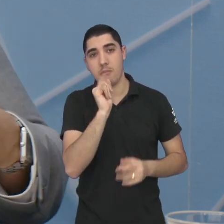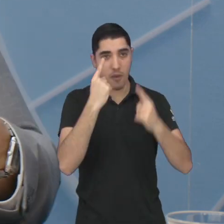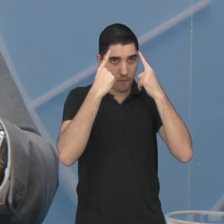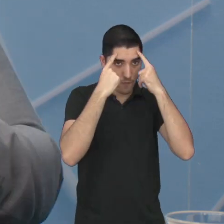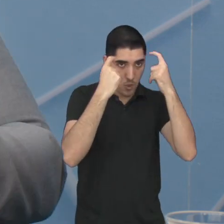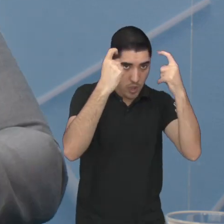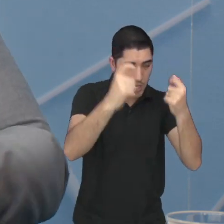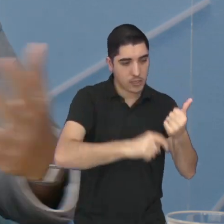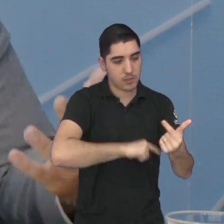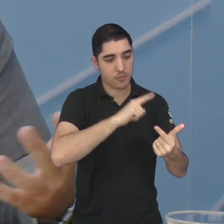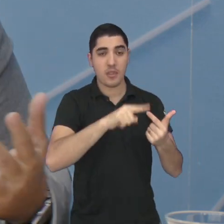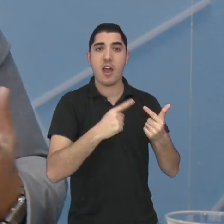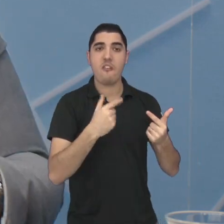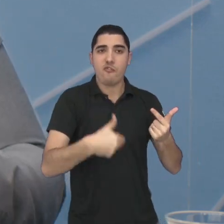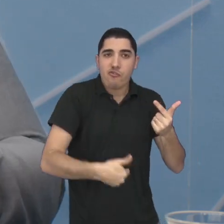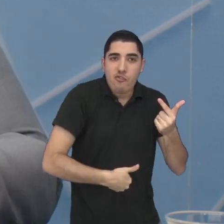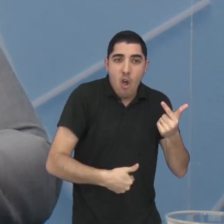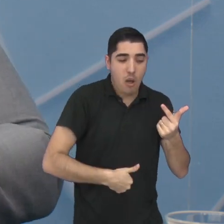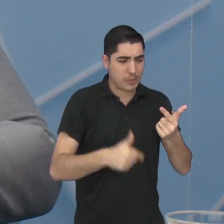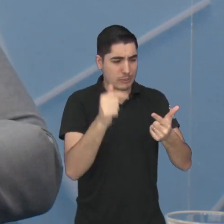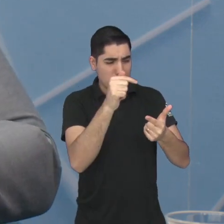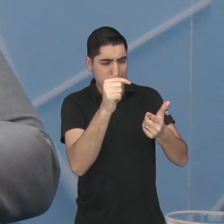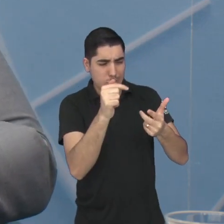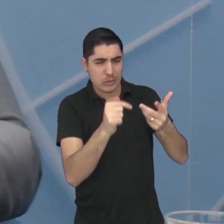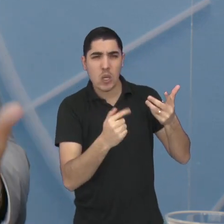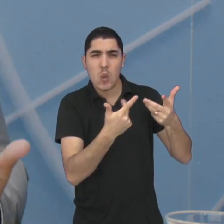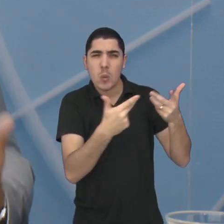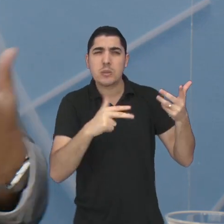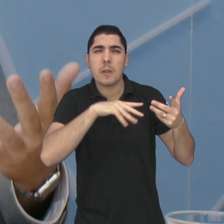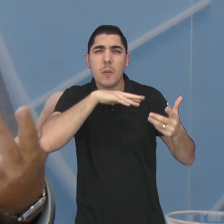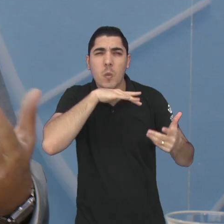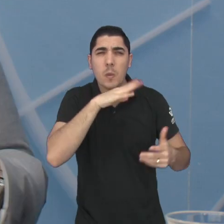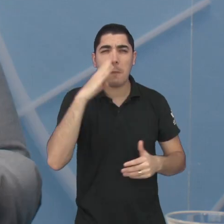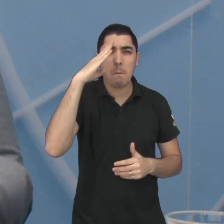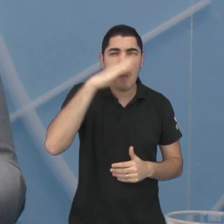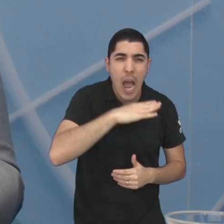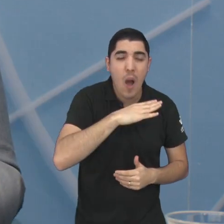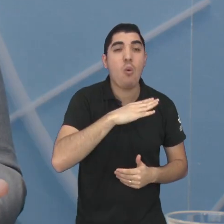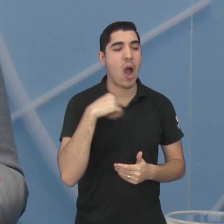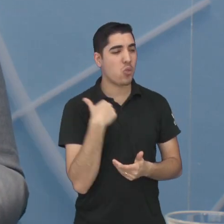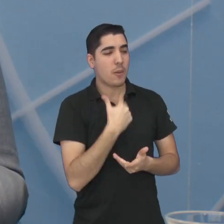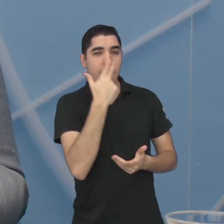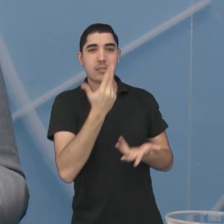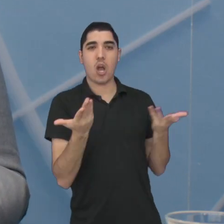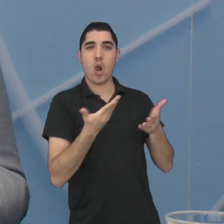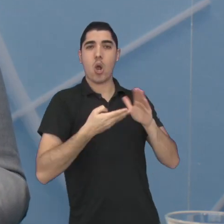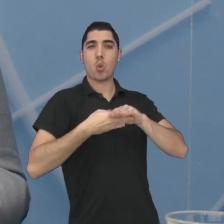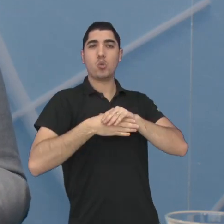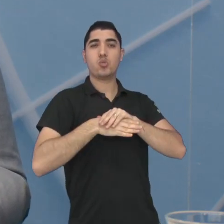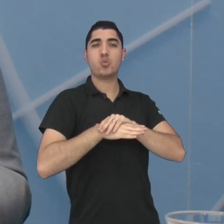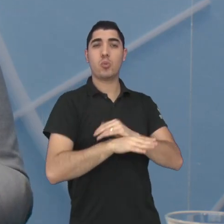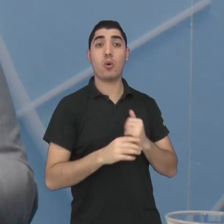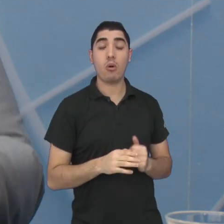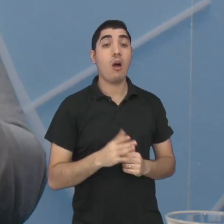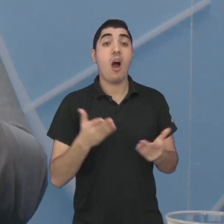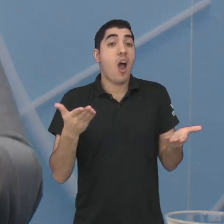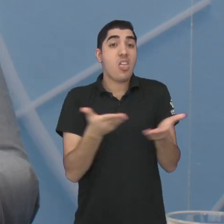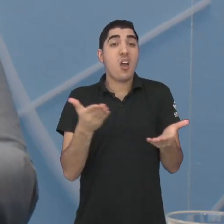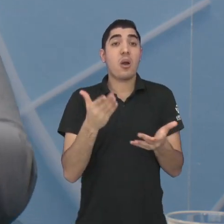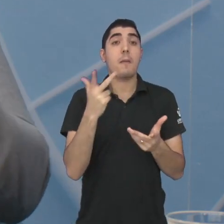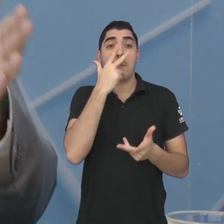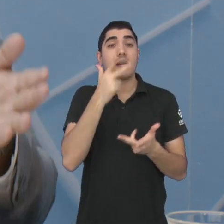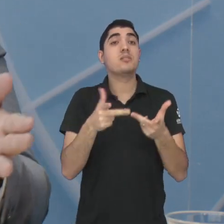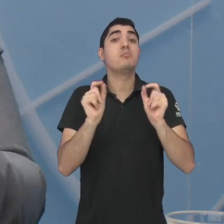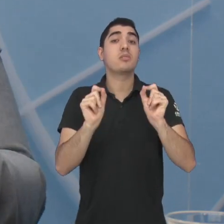são tantas mazelas que pra gente foram se habituando, né? Que a gente desenvolveu uma certa insensibilidade, a ponto de que a gente